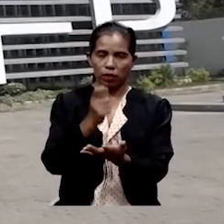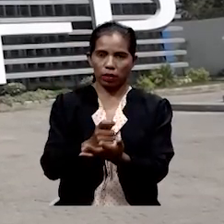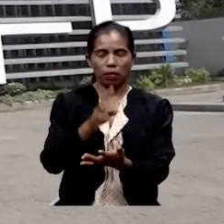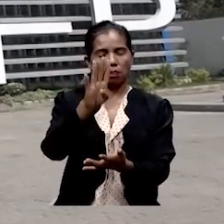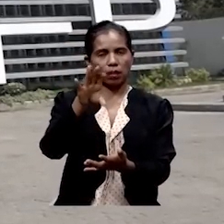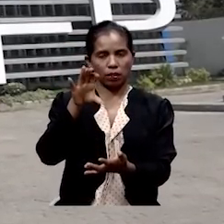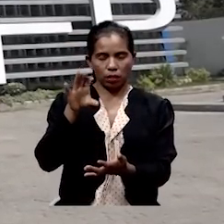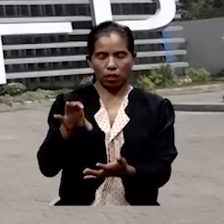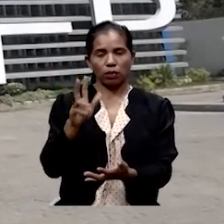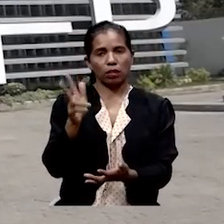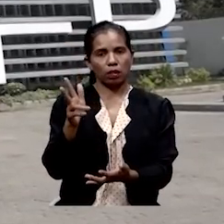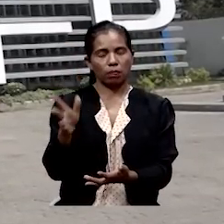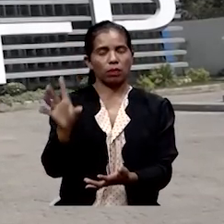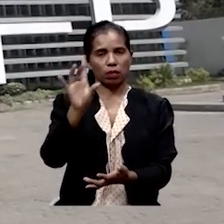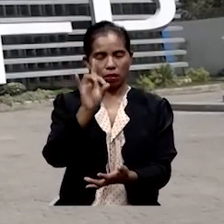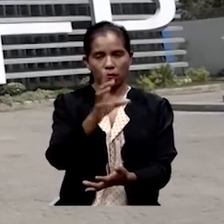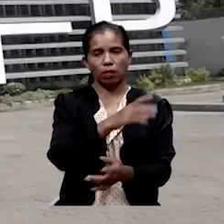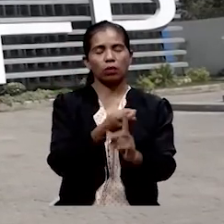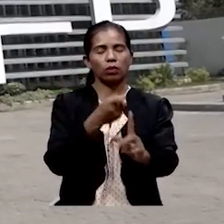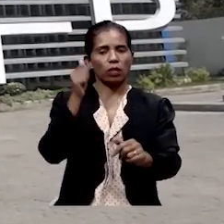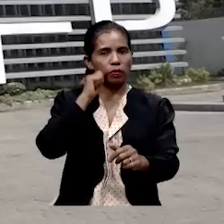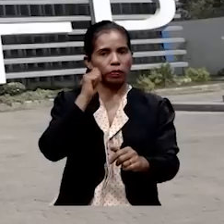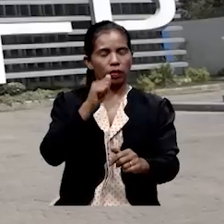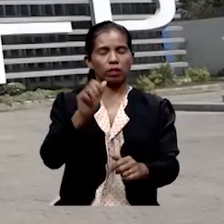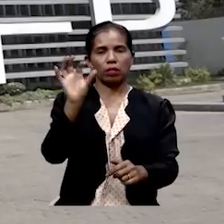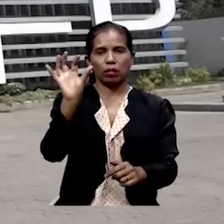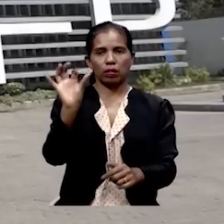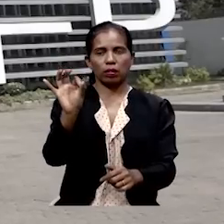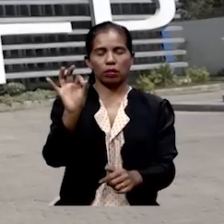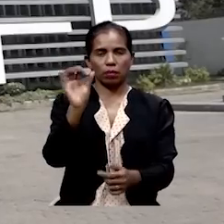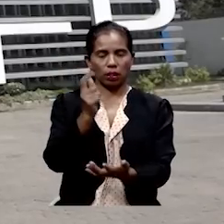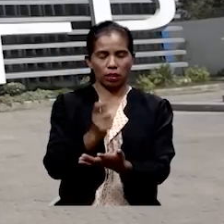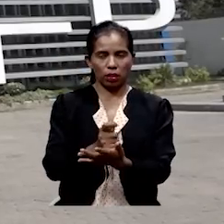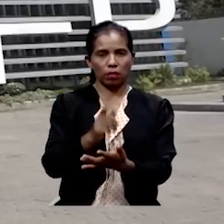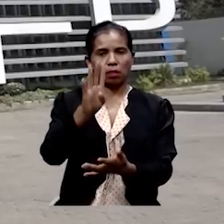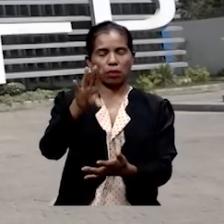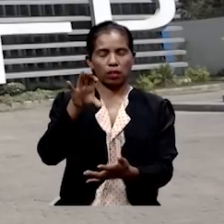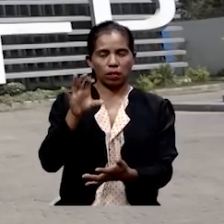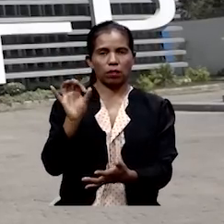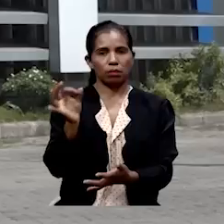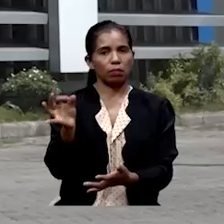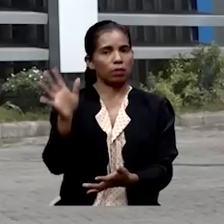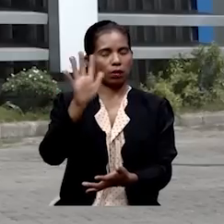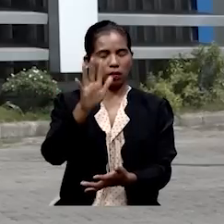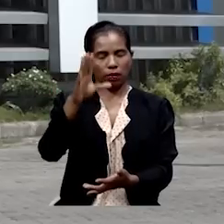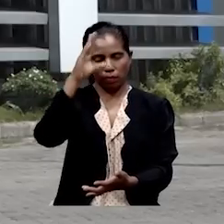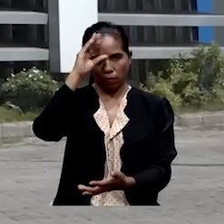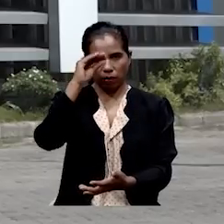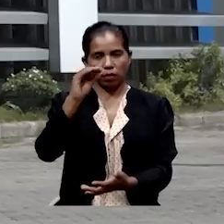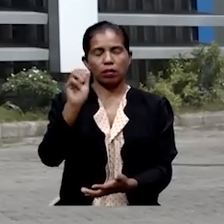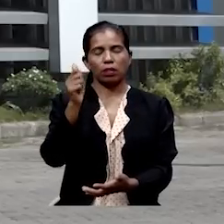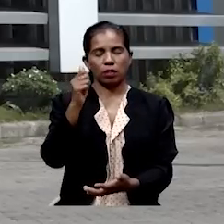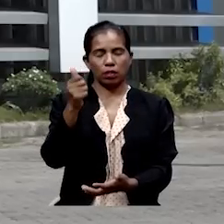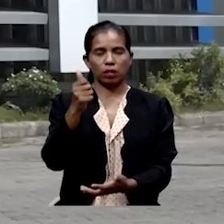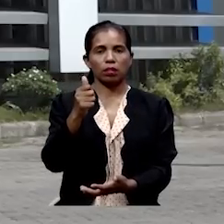nolo rasenwalo composto o sifeto reuncia atos hat sianoloração lima, no mane